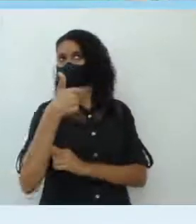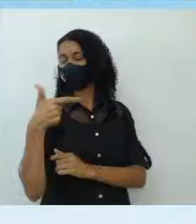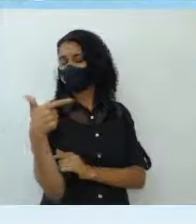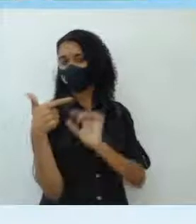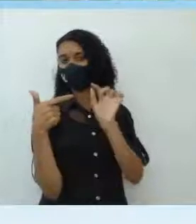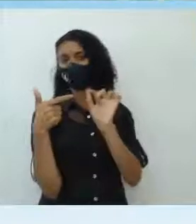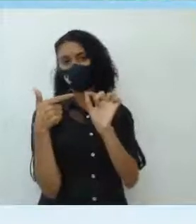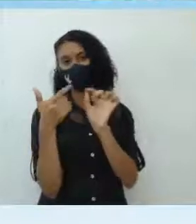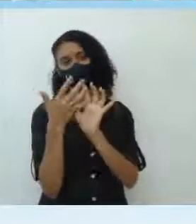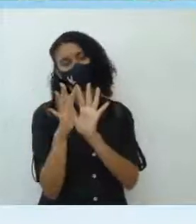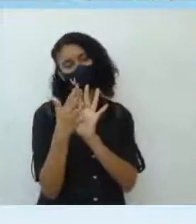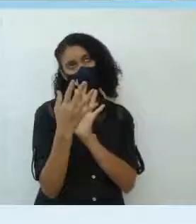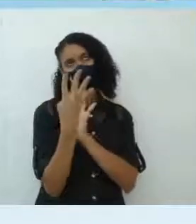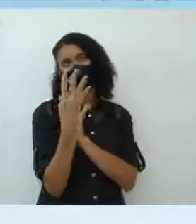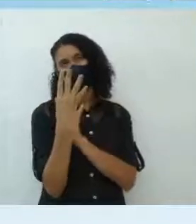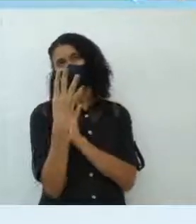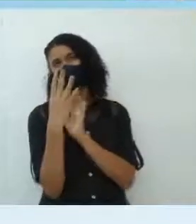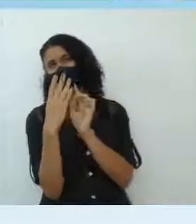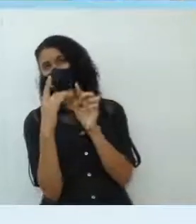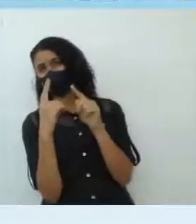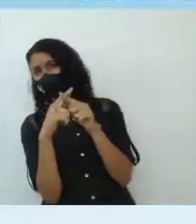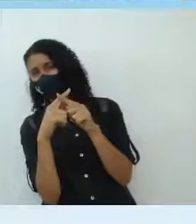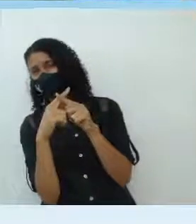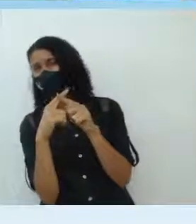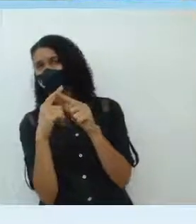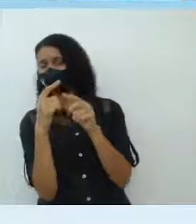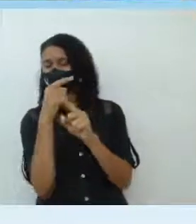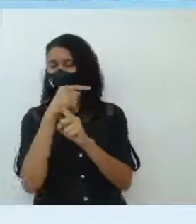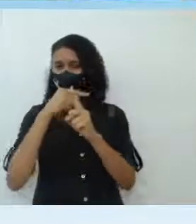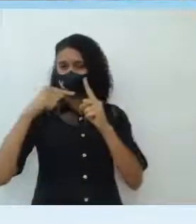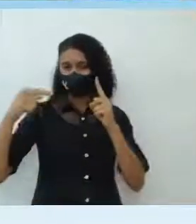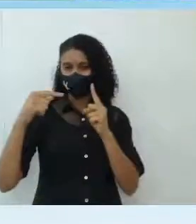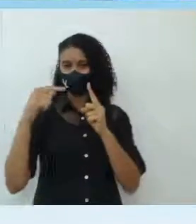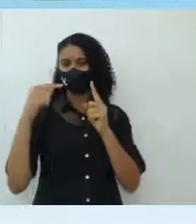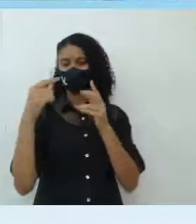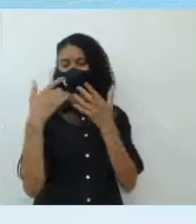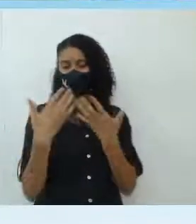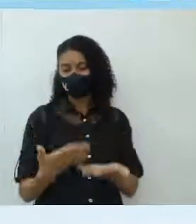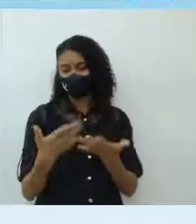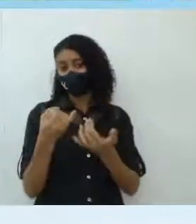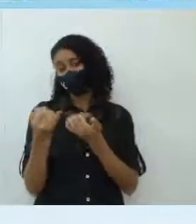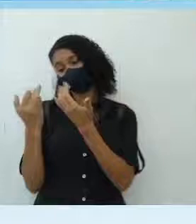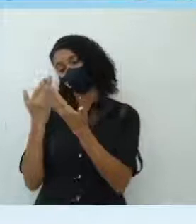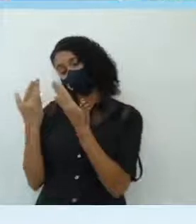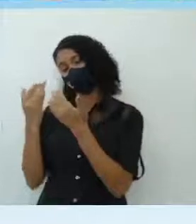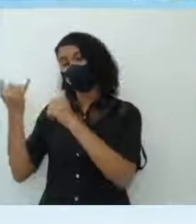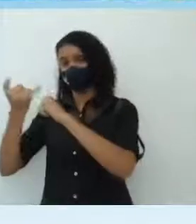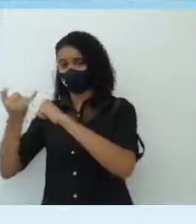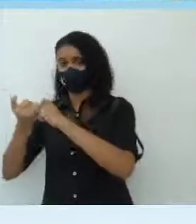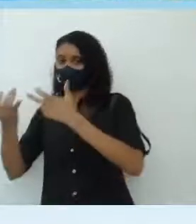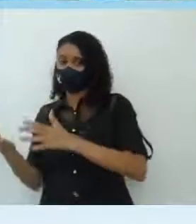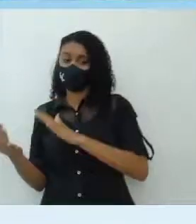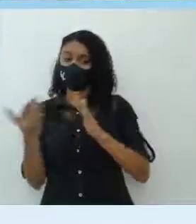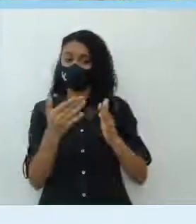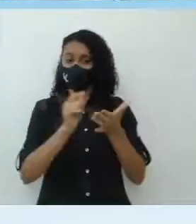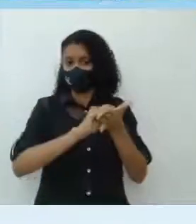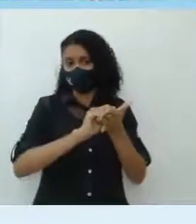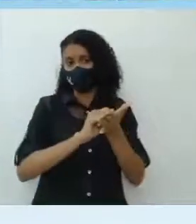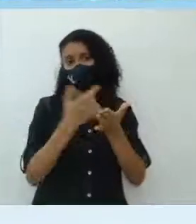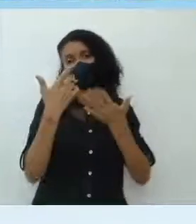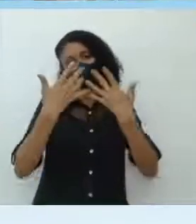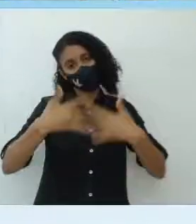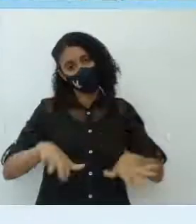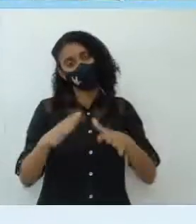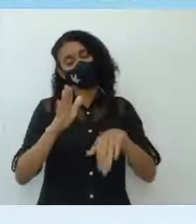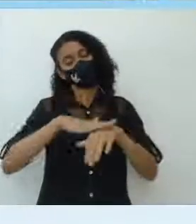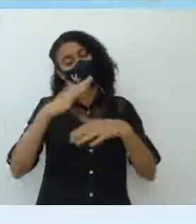é 4 vezes e meia mais leve do que o ferro. Então, naturalmente, a bolinha de borracha vai ser